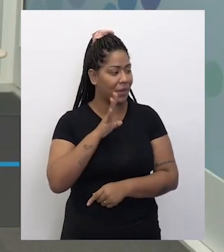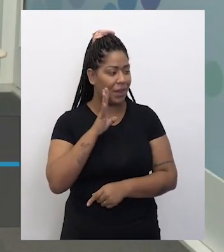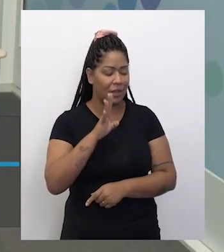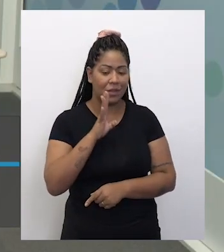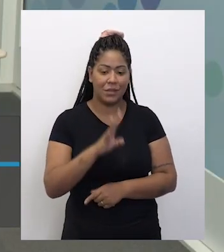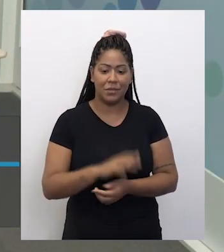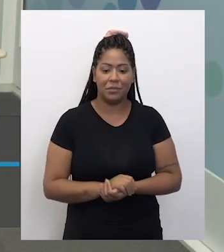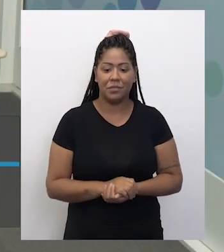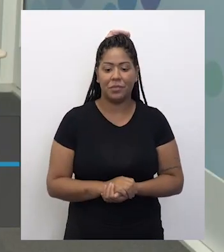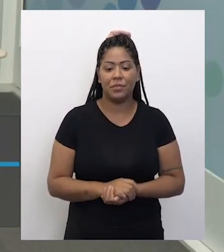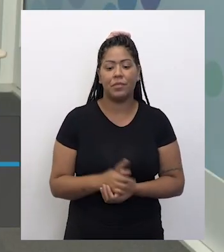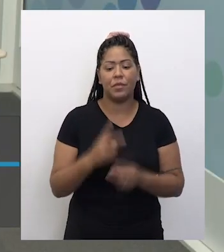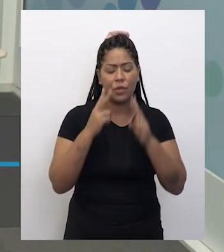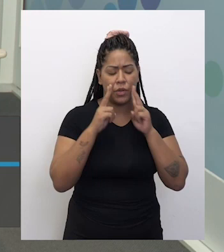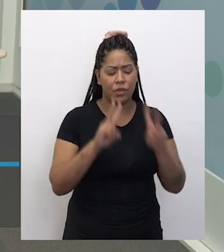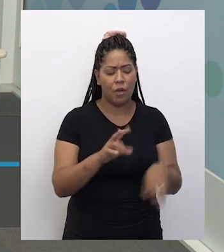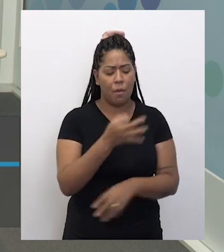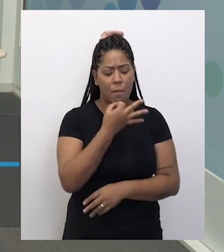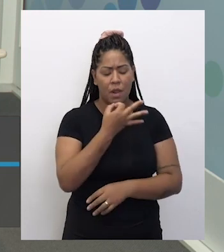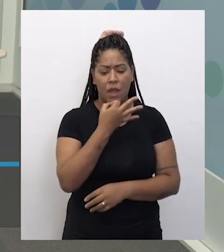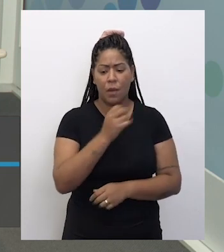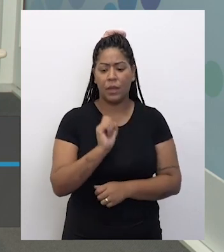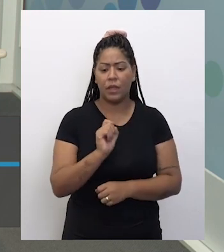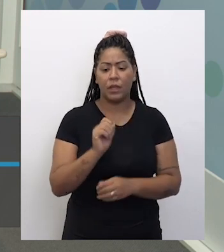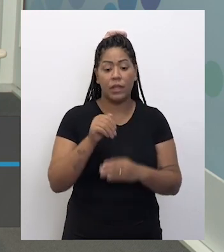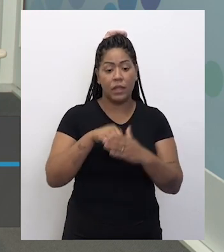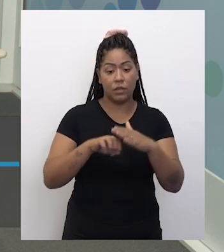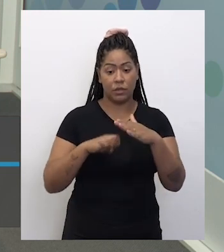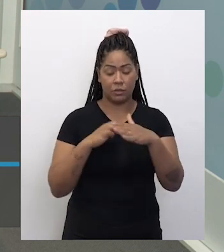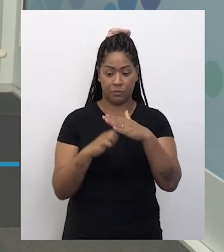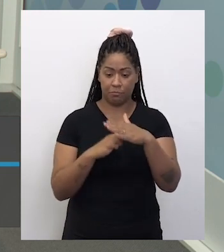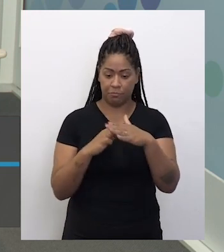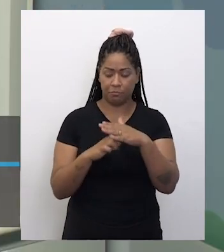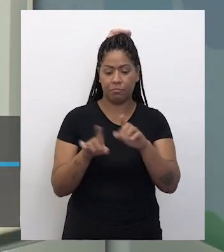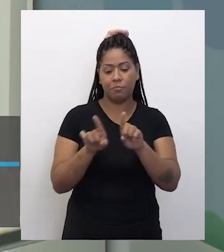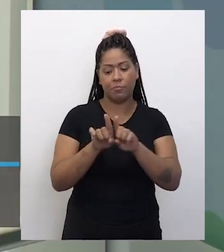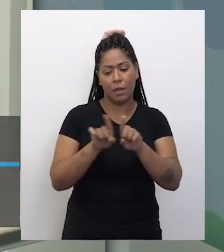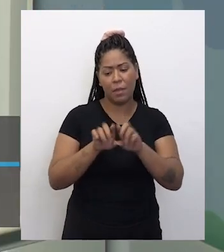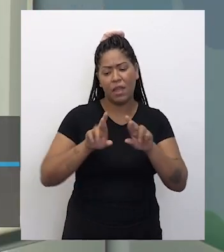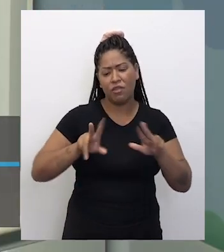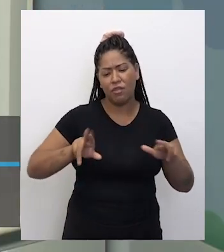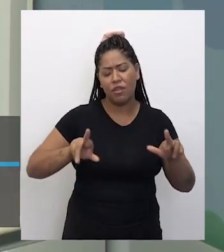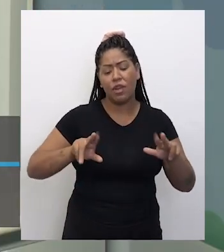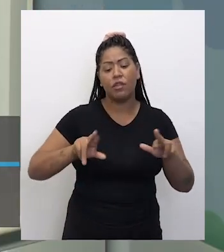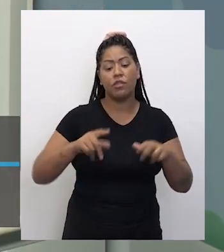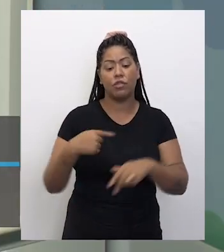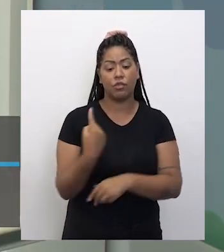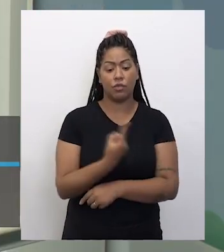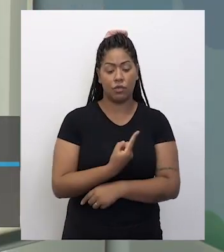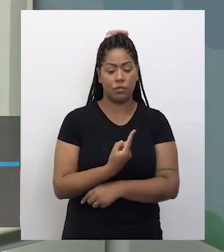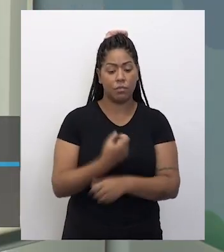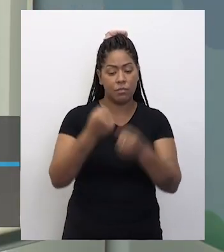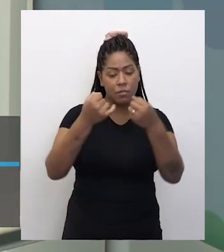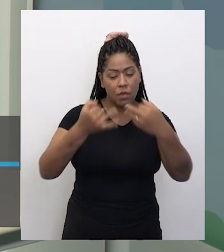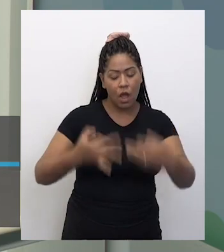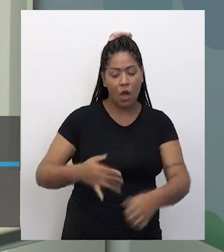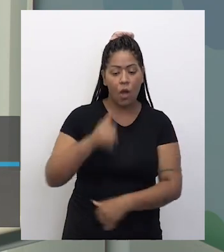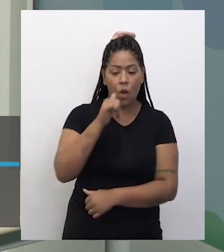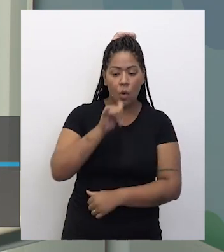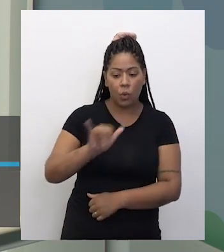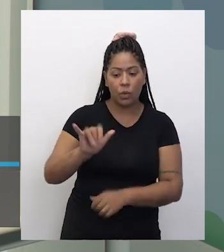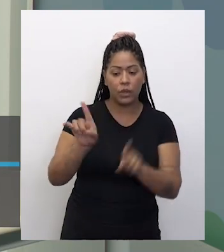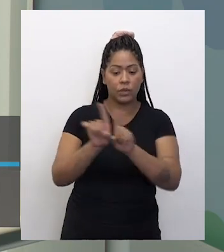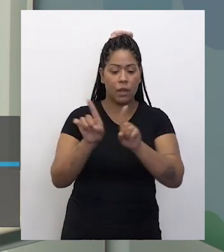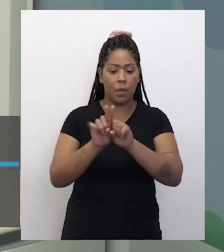algumas definições que vão dentro vão definir o que é propaganda, o que é marketing e também nessa questão, numa linha